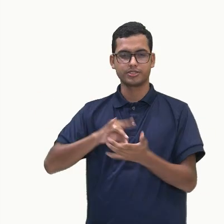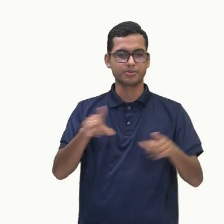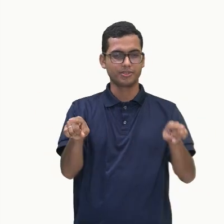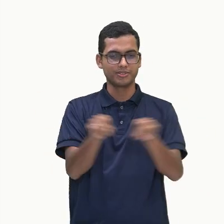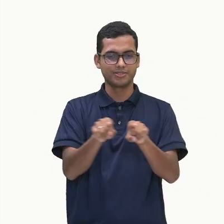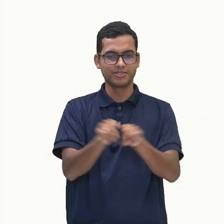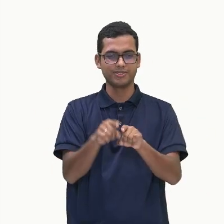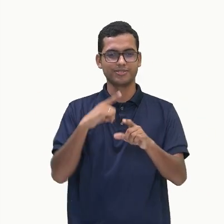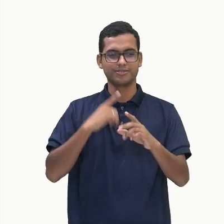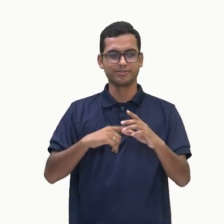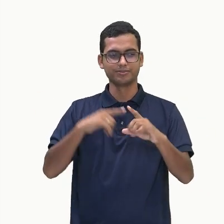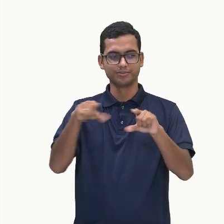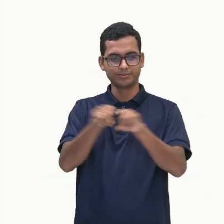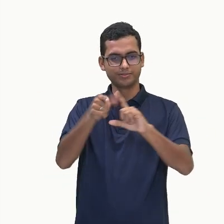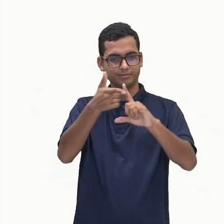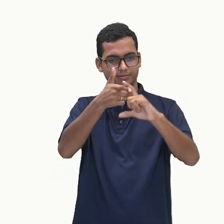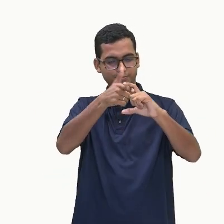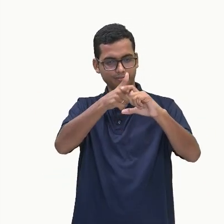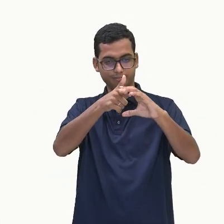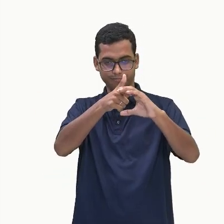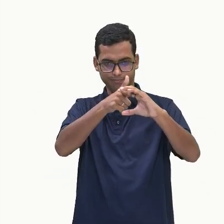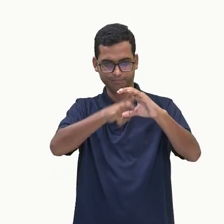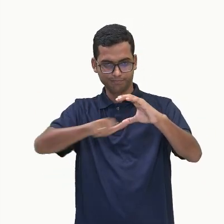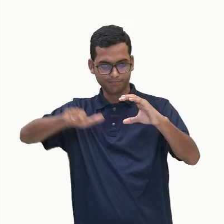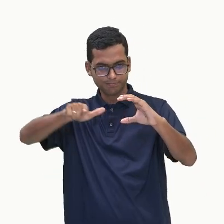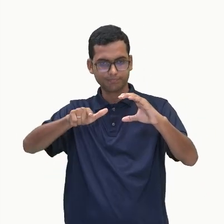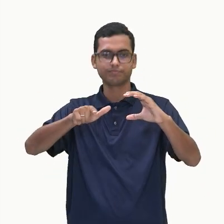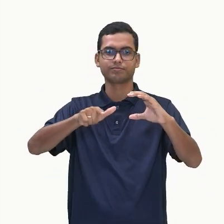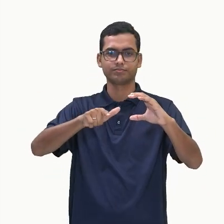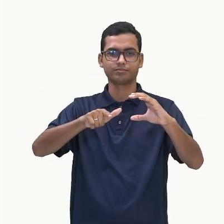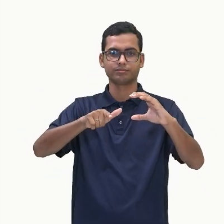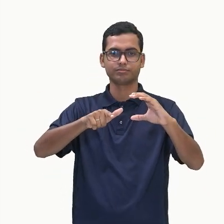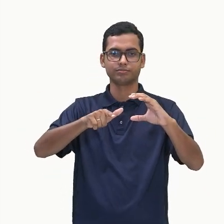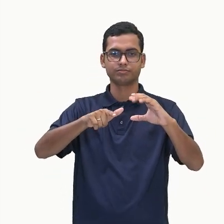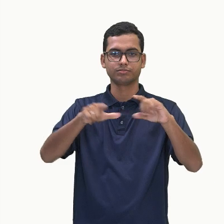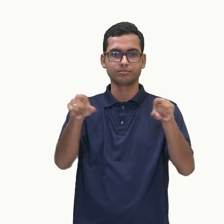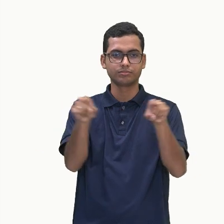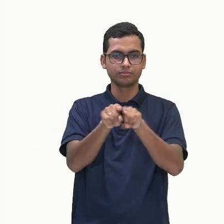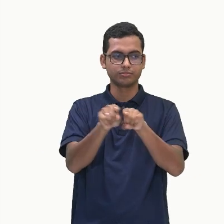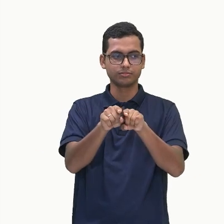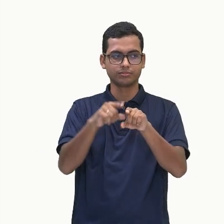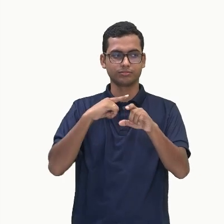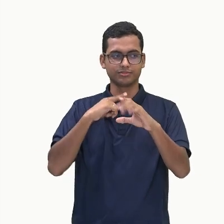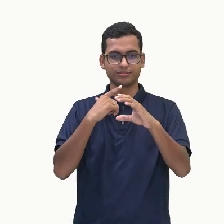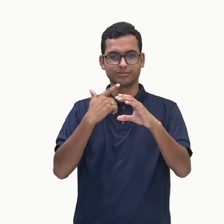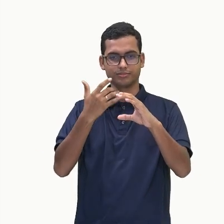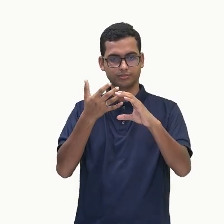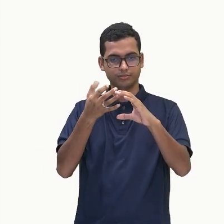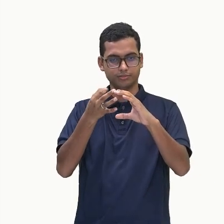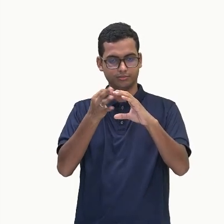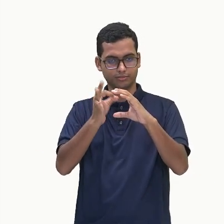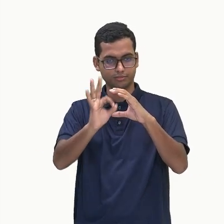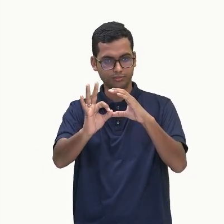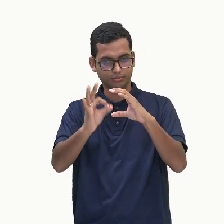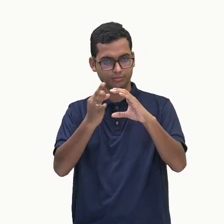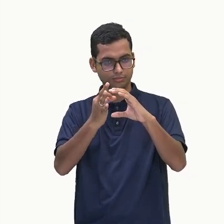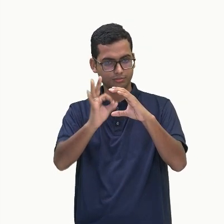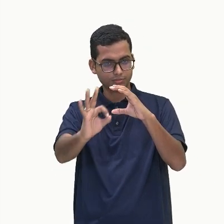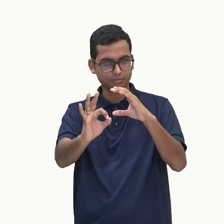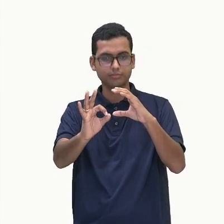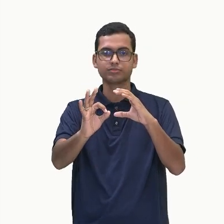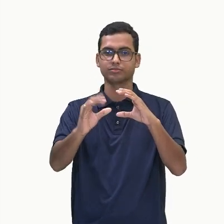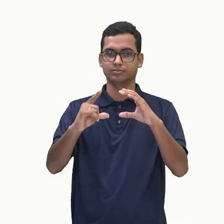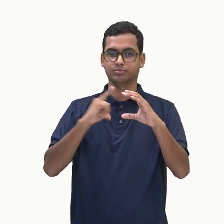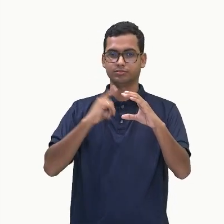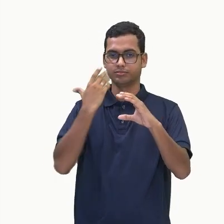o núcleo dividido, e a célula eucarionte, que já possui aqui o DNA envolto